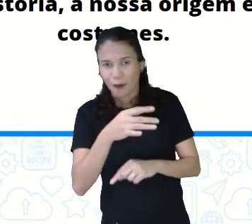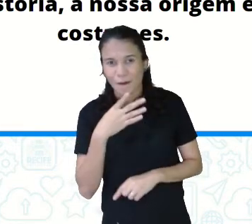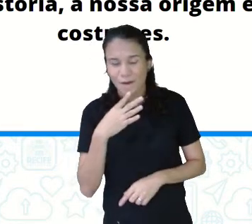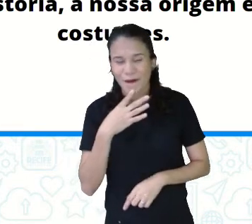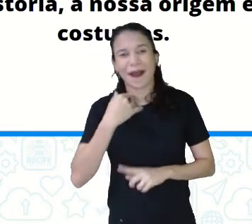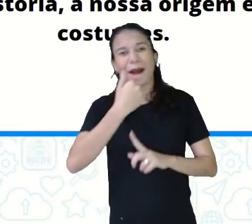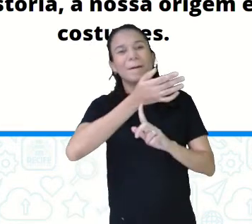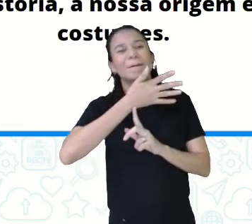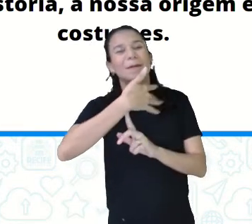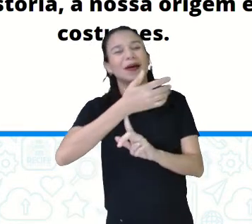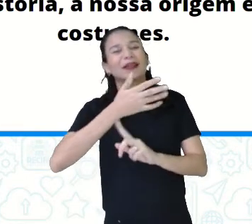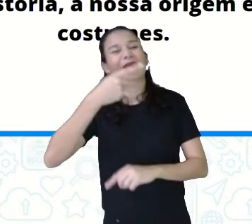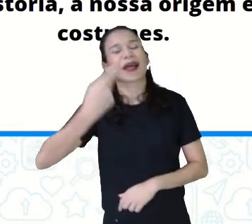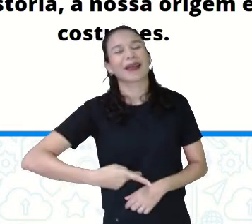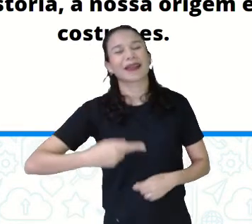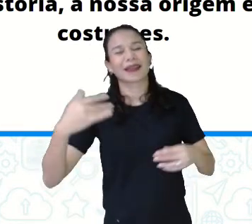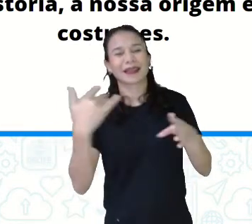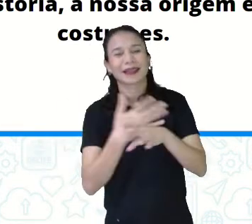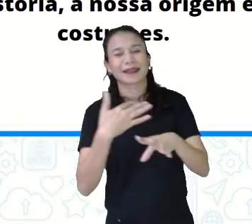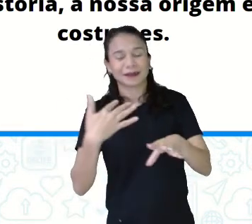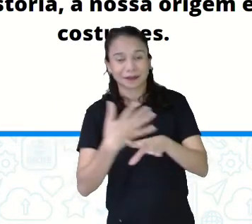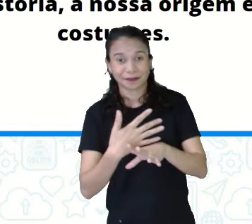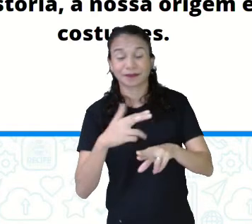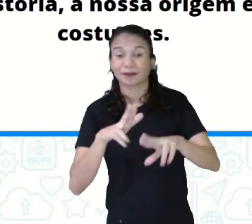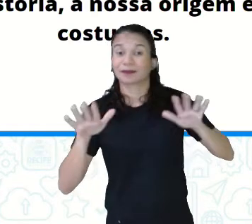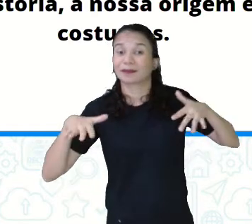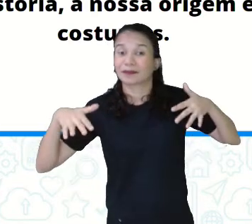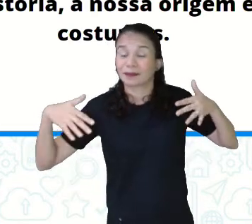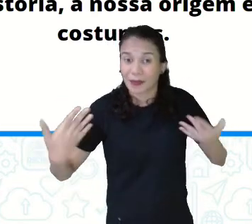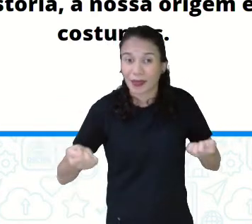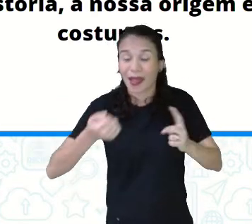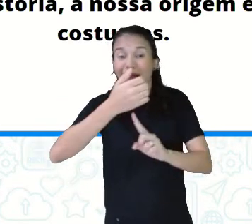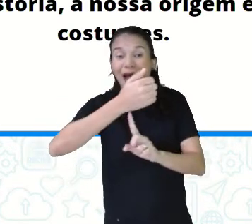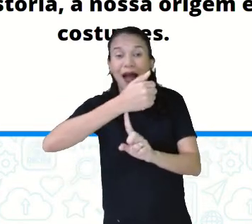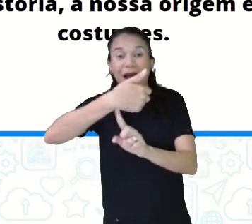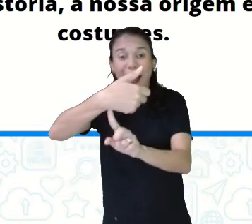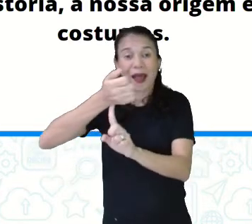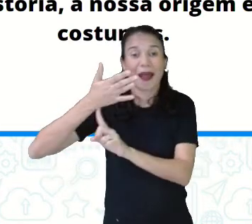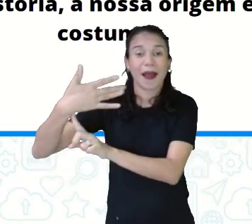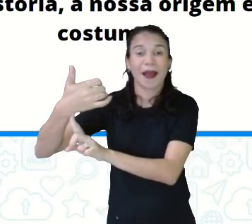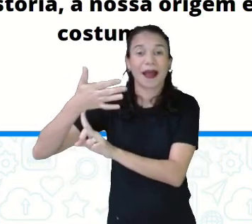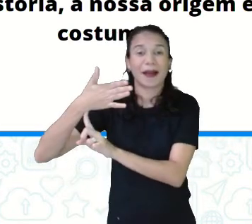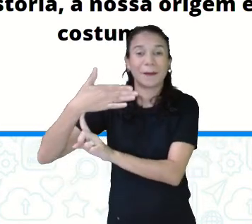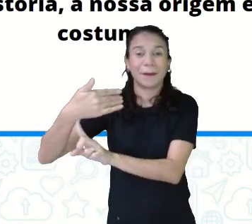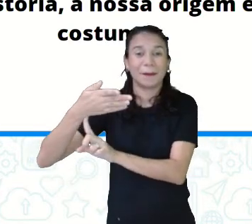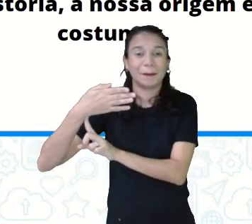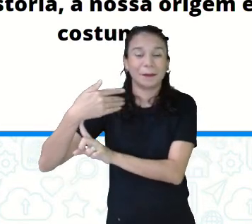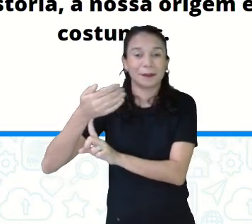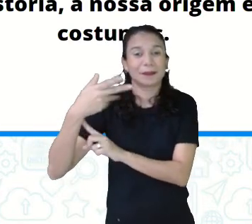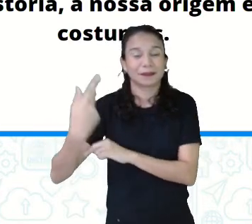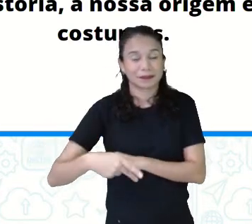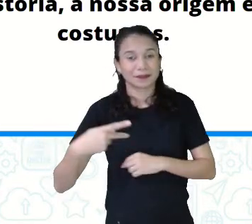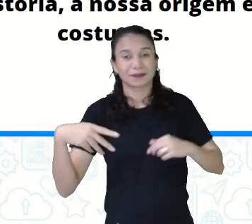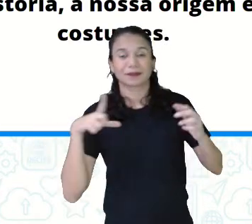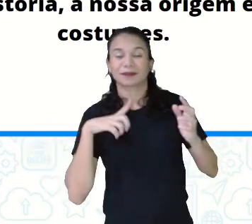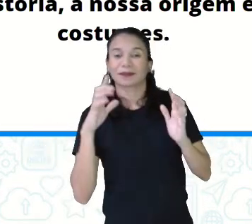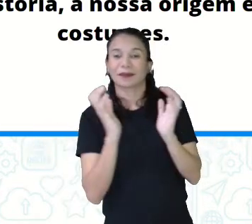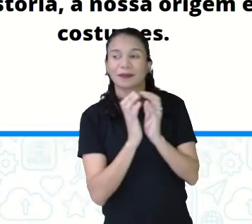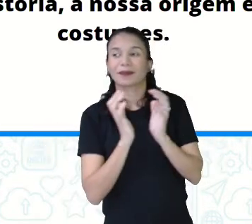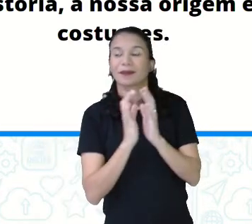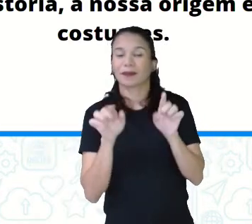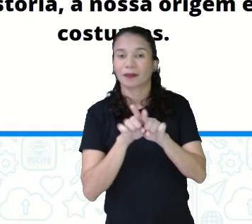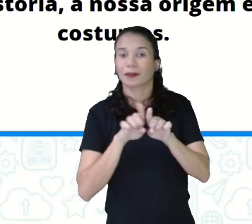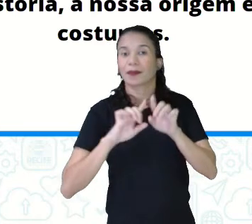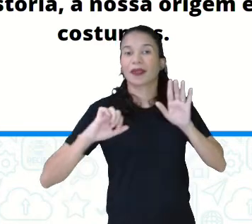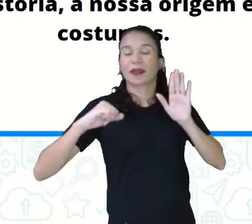a bandeira da nossa cidade, né? Então, a bandeira de Recife também é um patrimônio nosso. E aí,